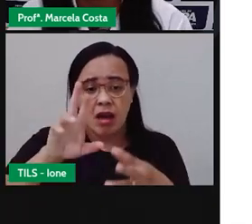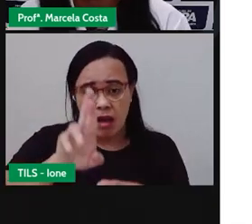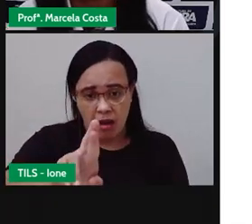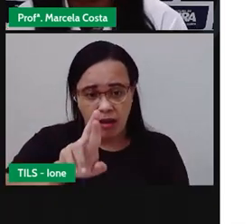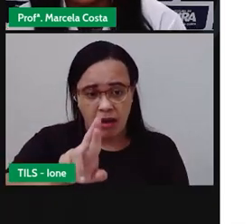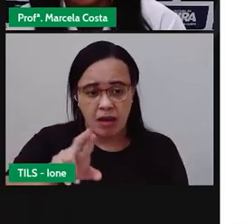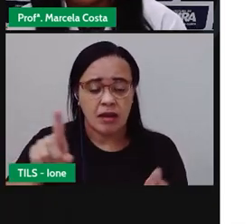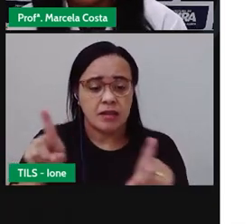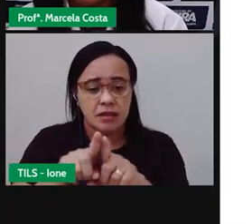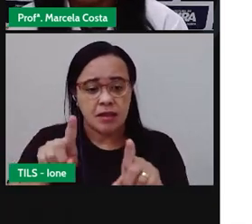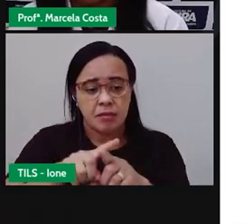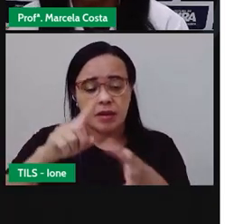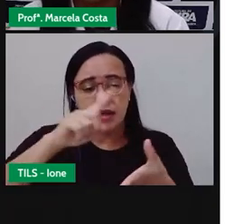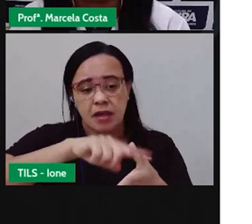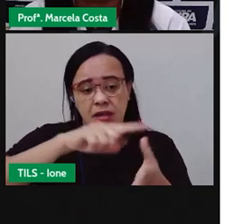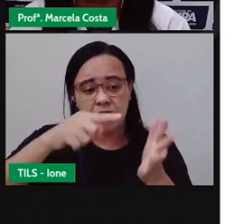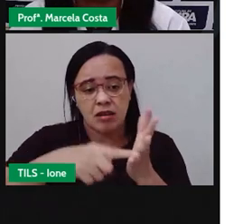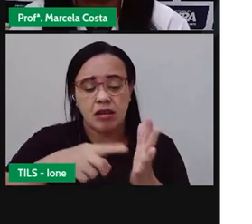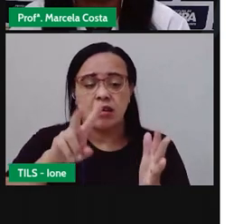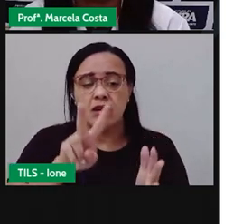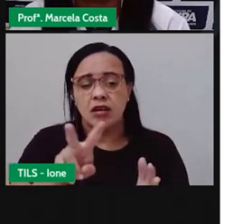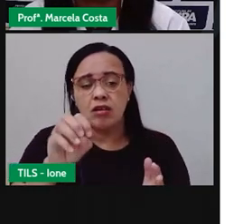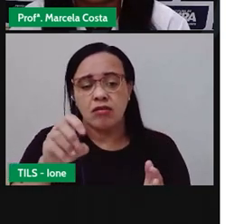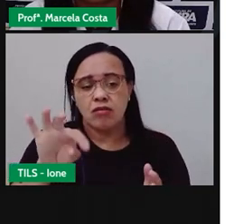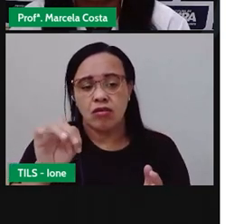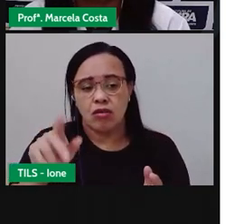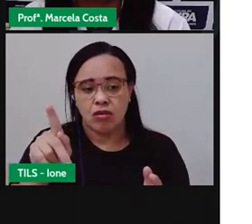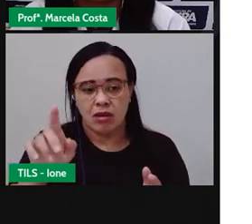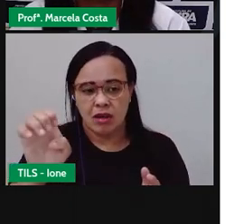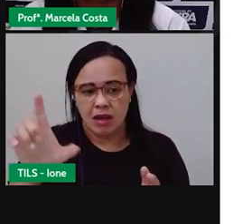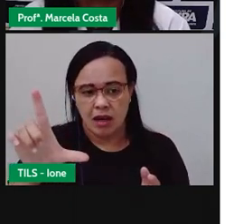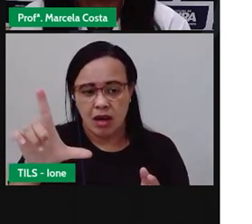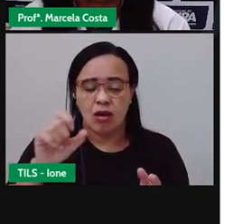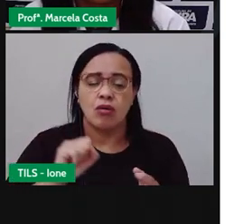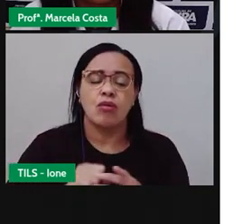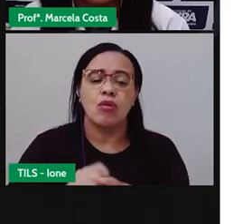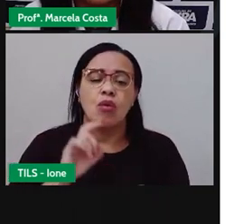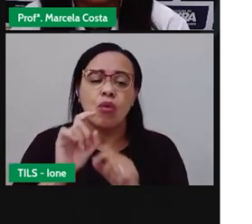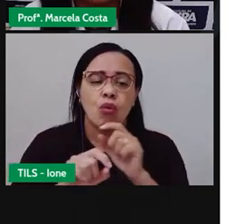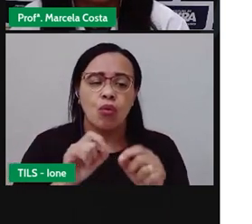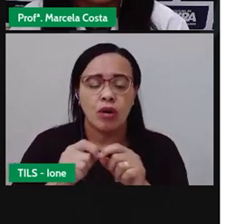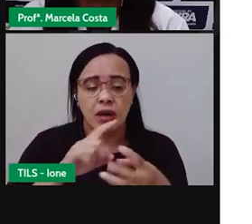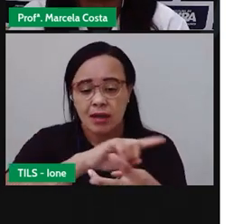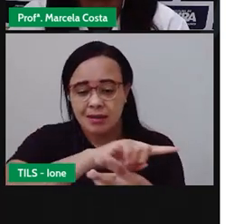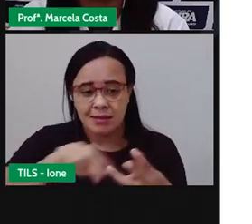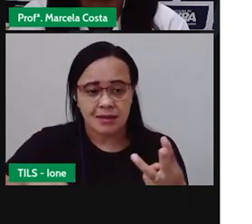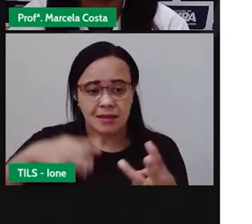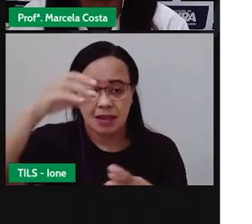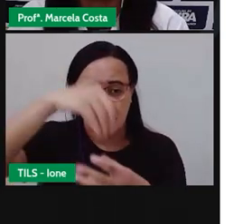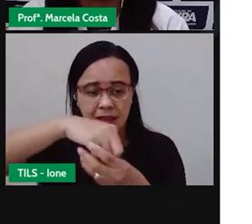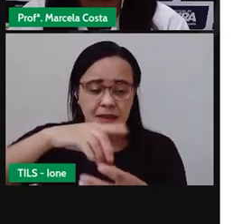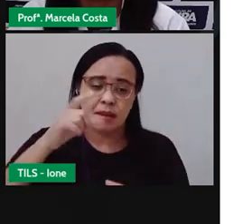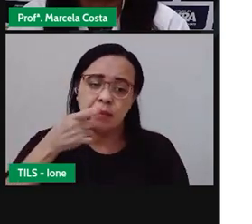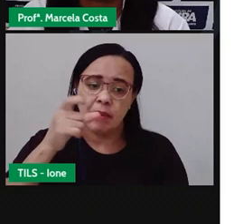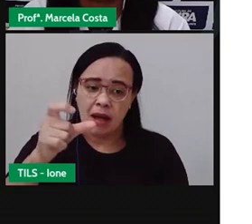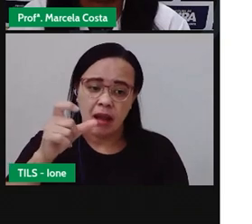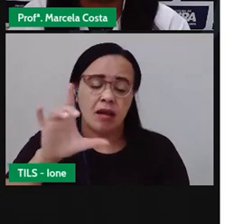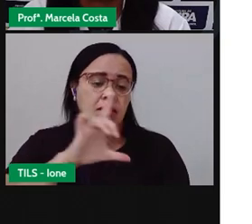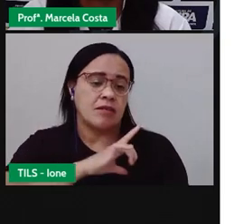re e uma vogal formando aí ó em sílabas com três letras a gente vai